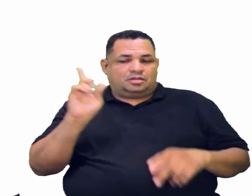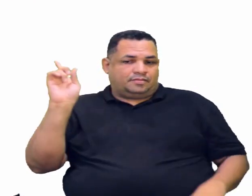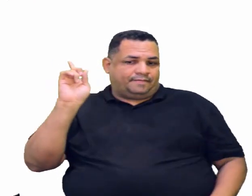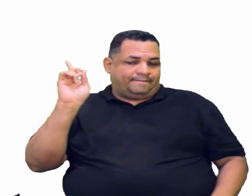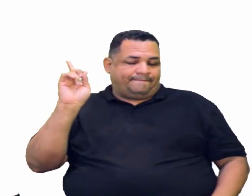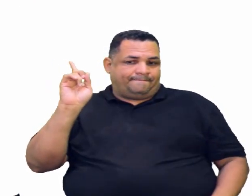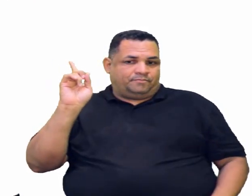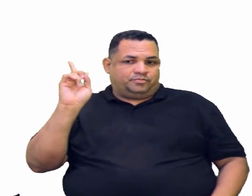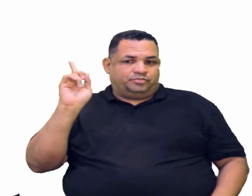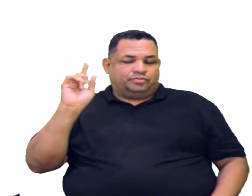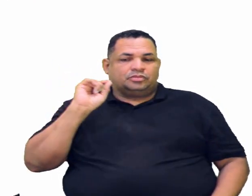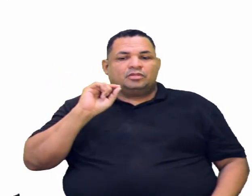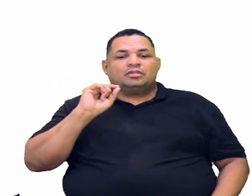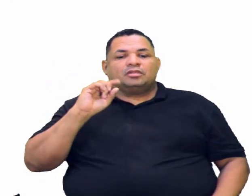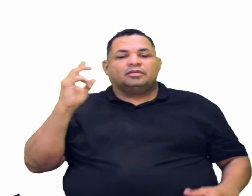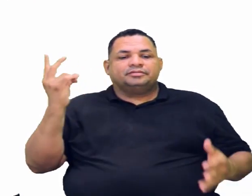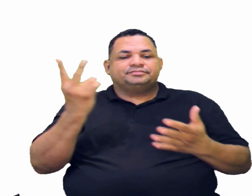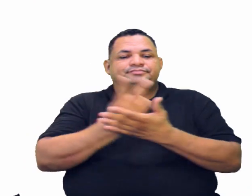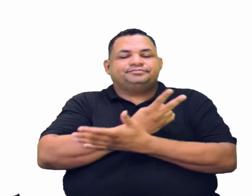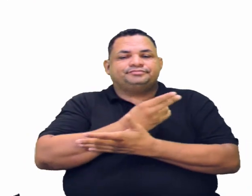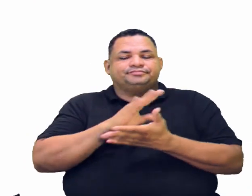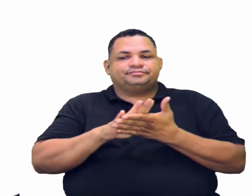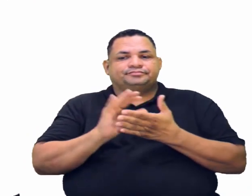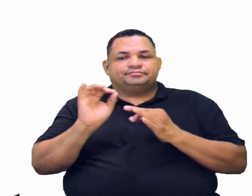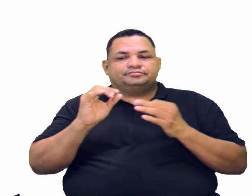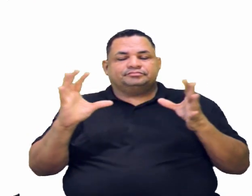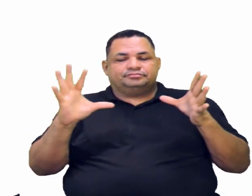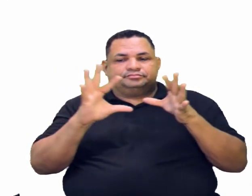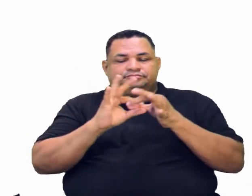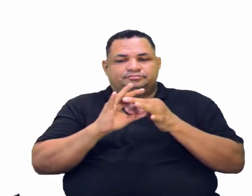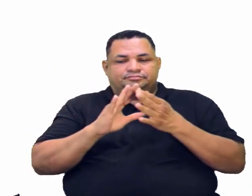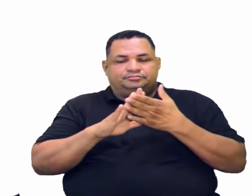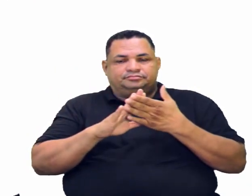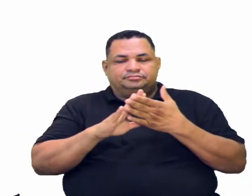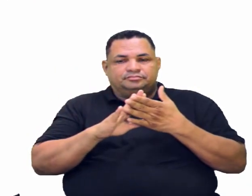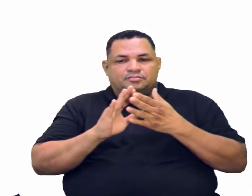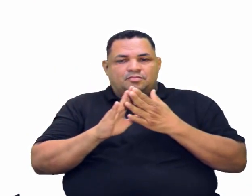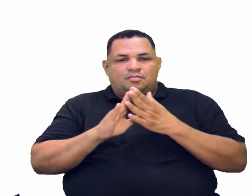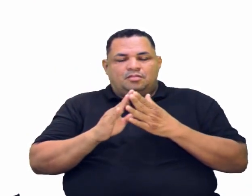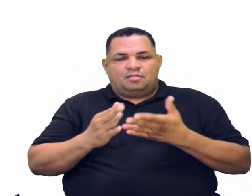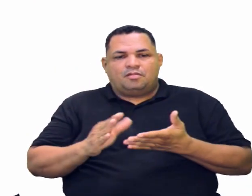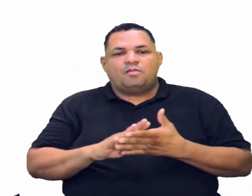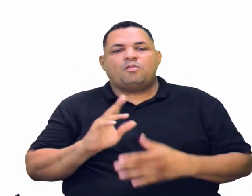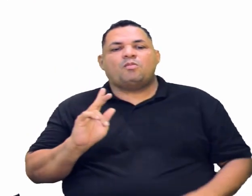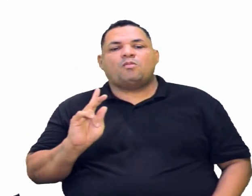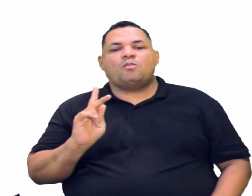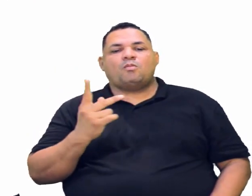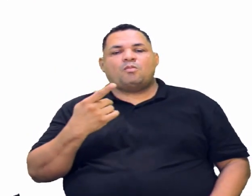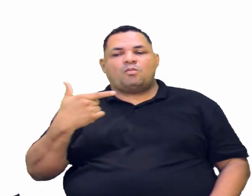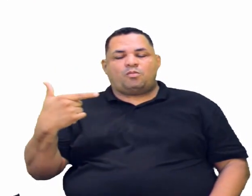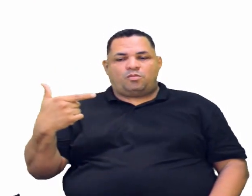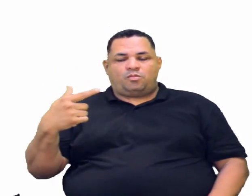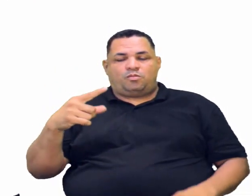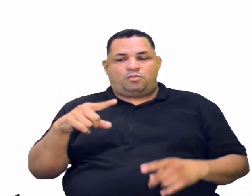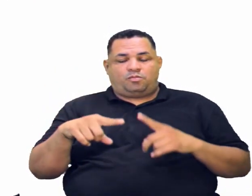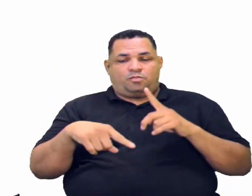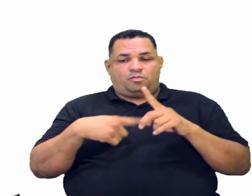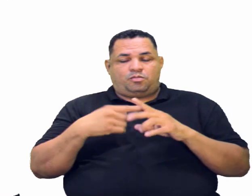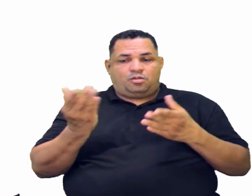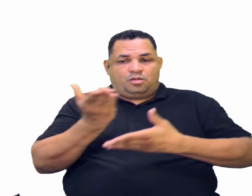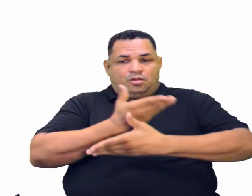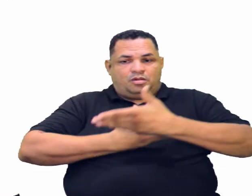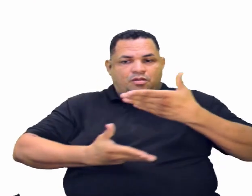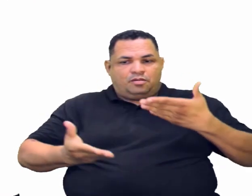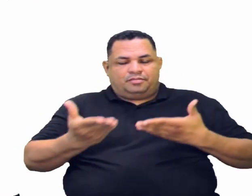aldeído. O que acontece nessa situação, ó? O nosso hidrogênio aqui, ele vai interagir